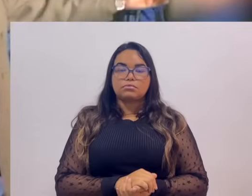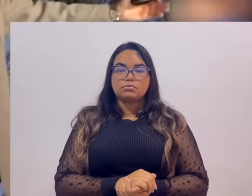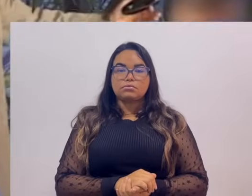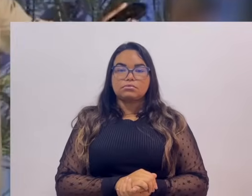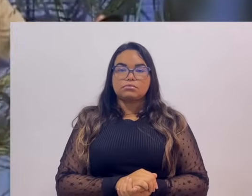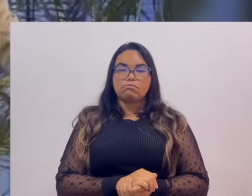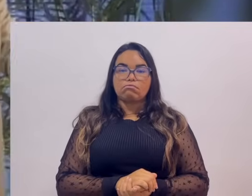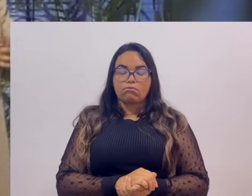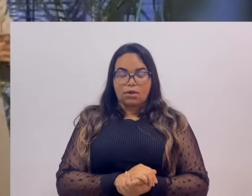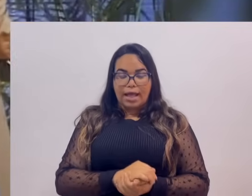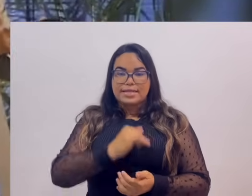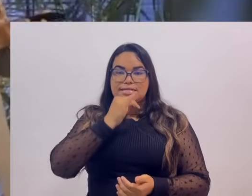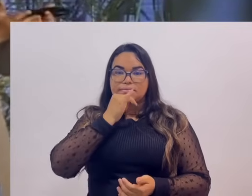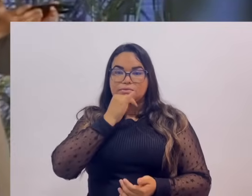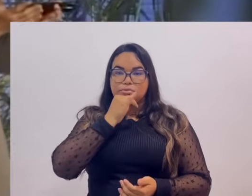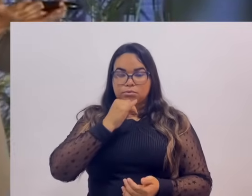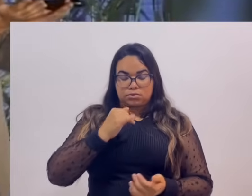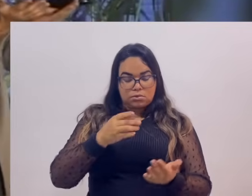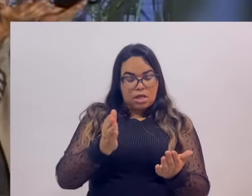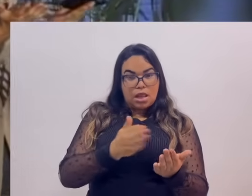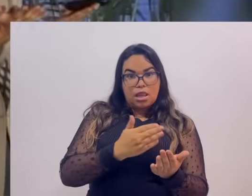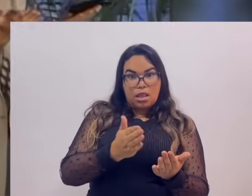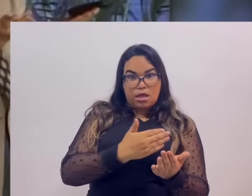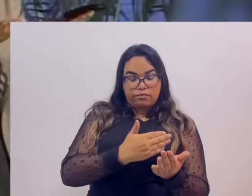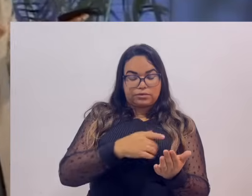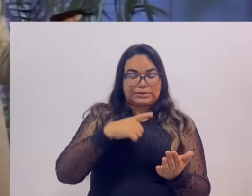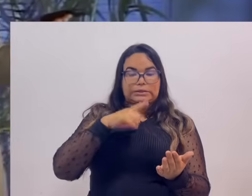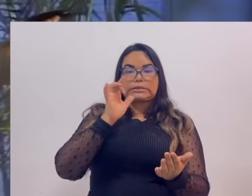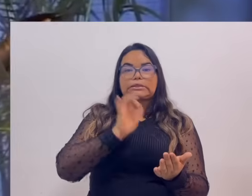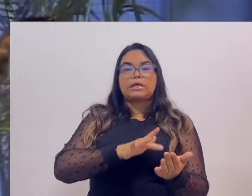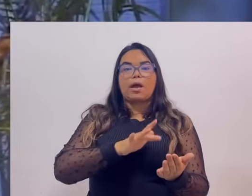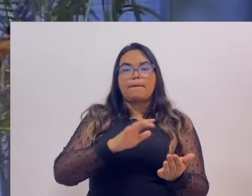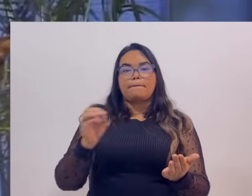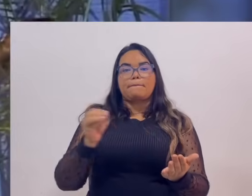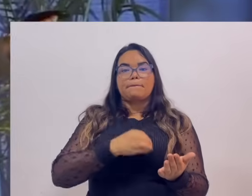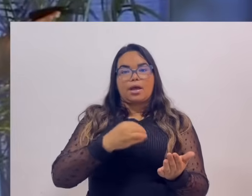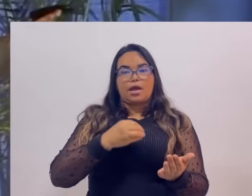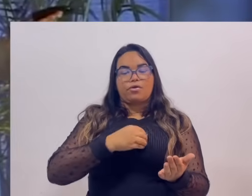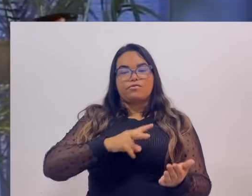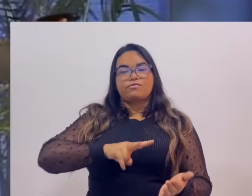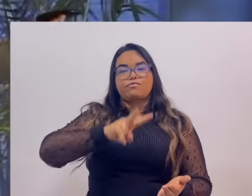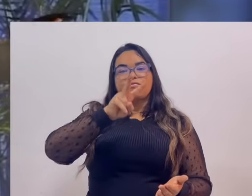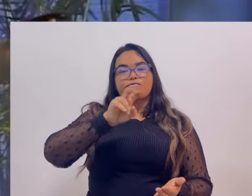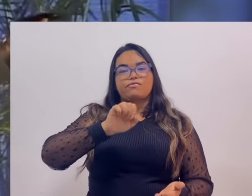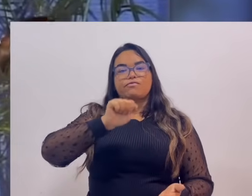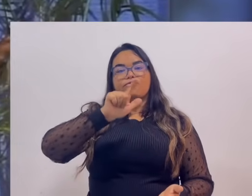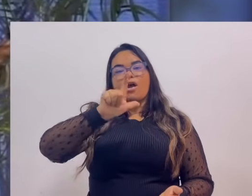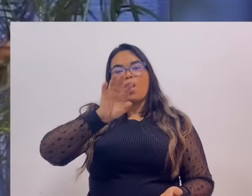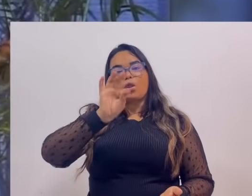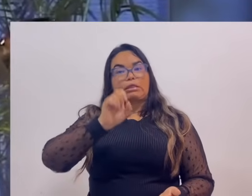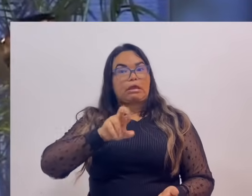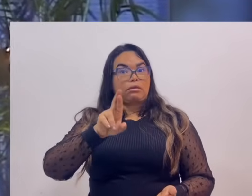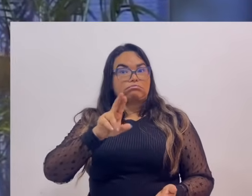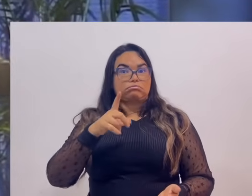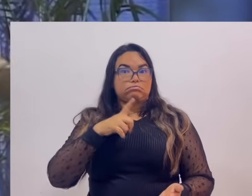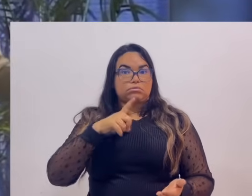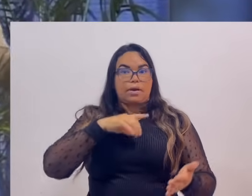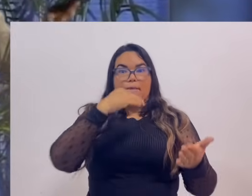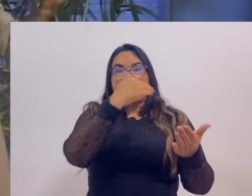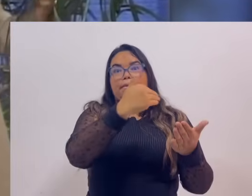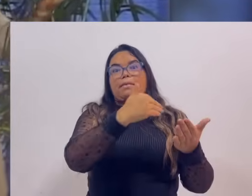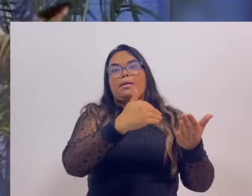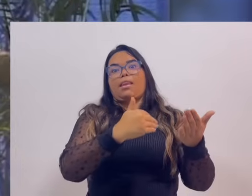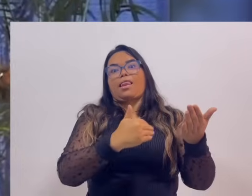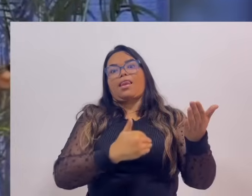todo o pecado abrirão os livros e dirão aqui estão os registros